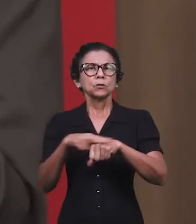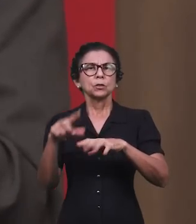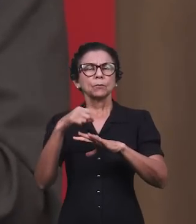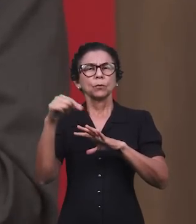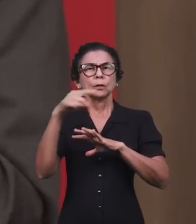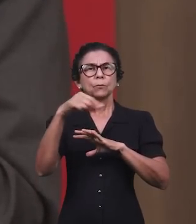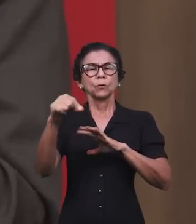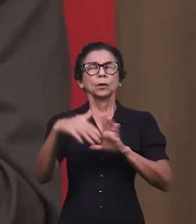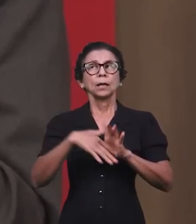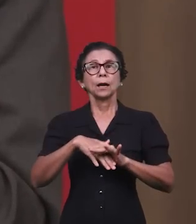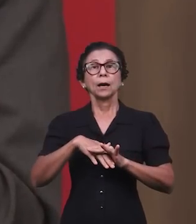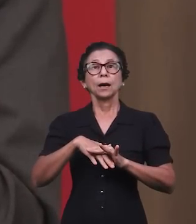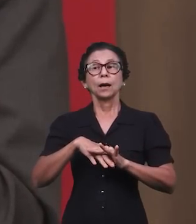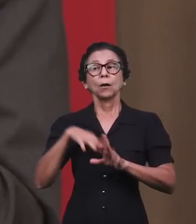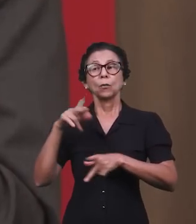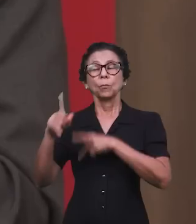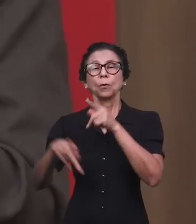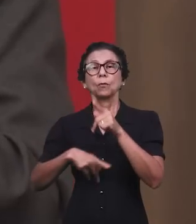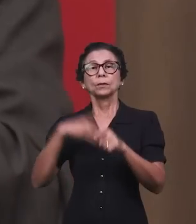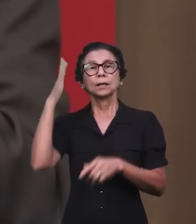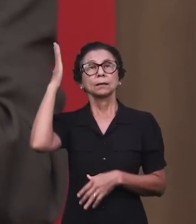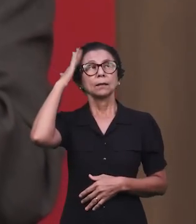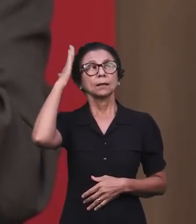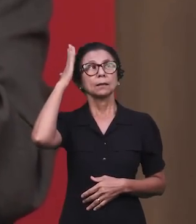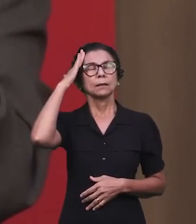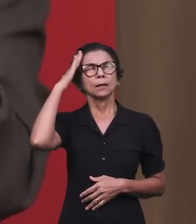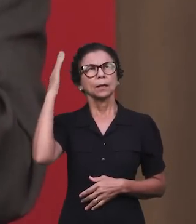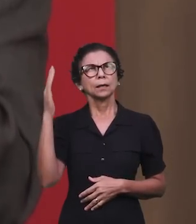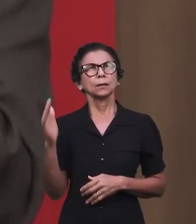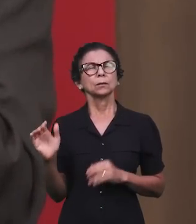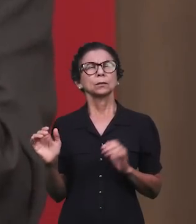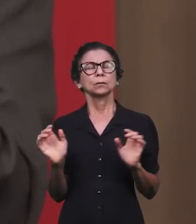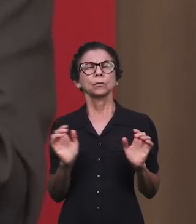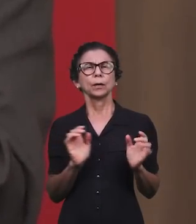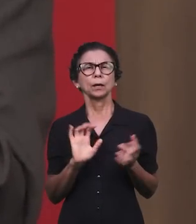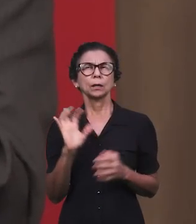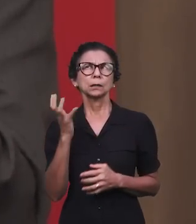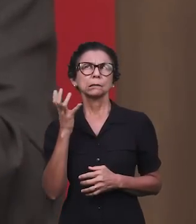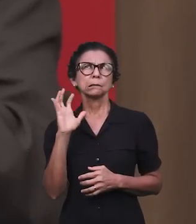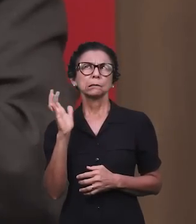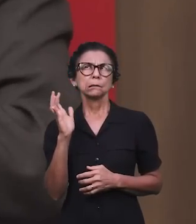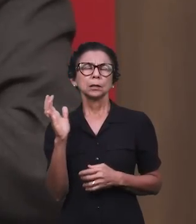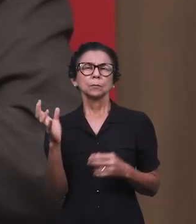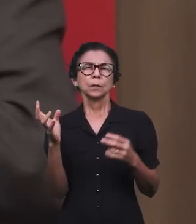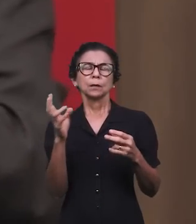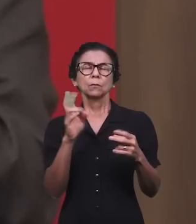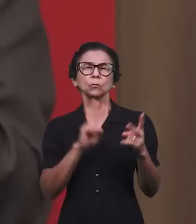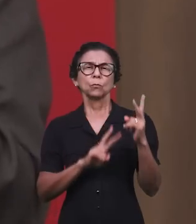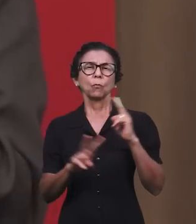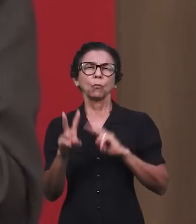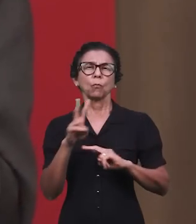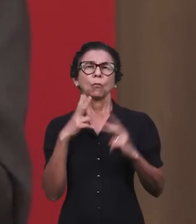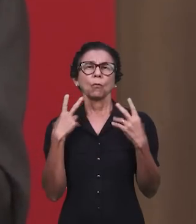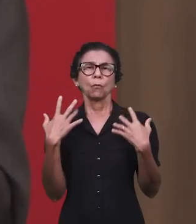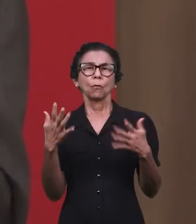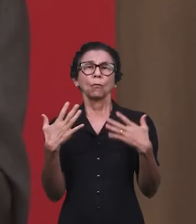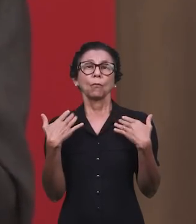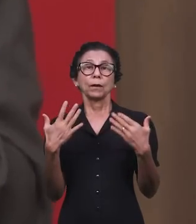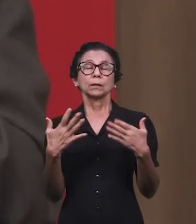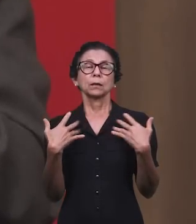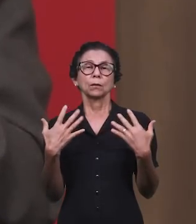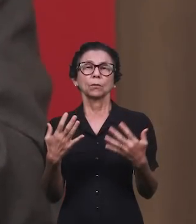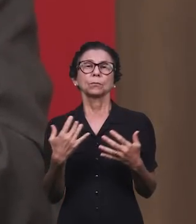verão. E o Senhor Jesus disse também que quando nós virmos esses sinais acontecerem, nós precisamos conhecer os sinais do